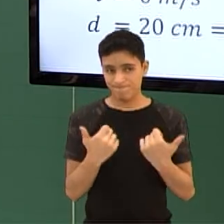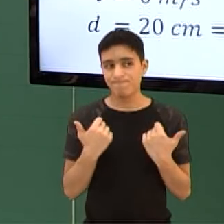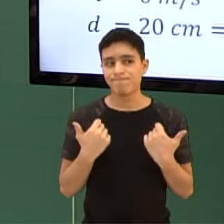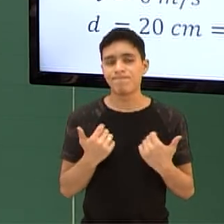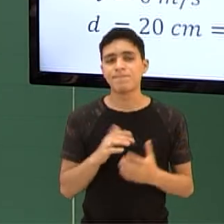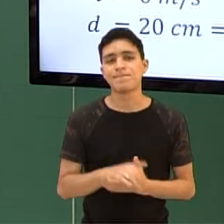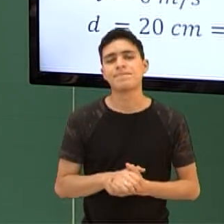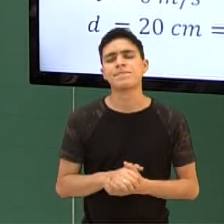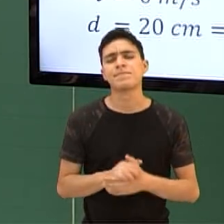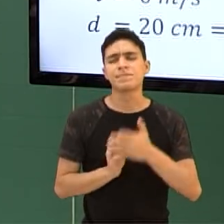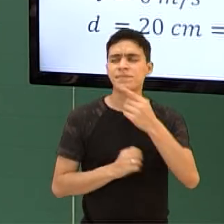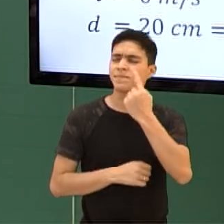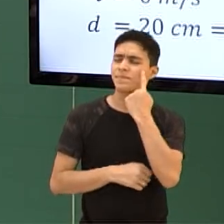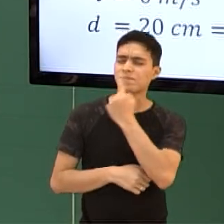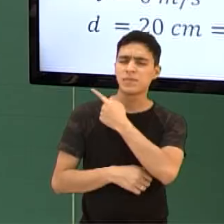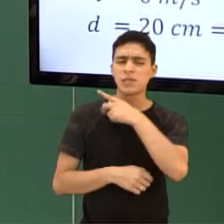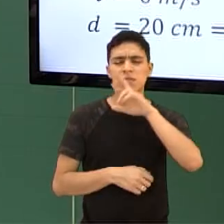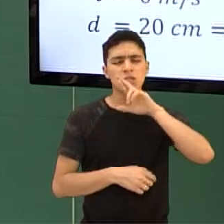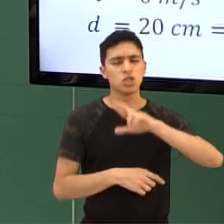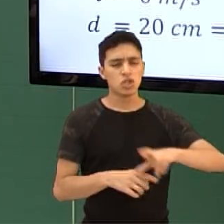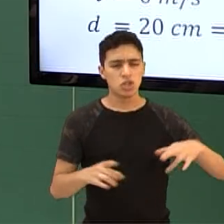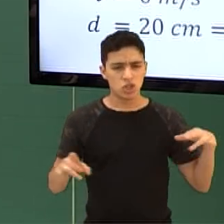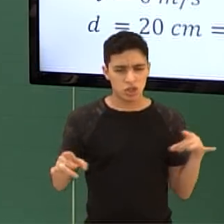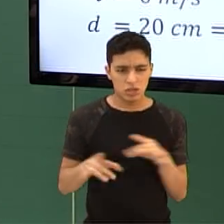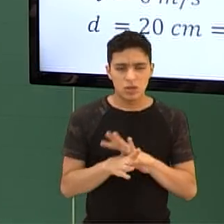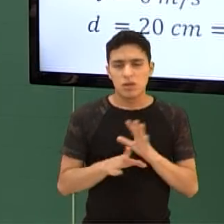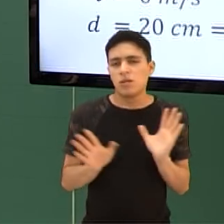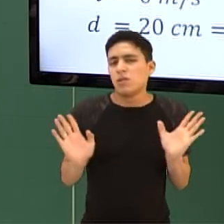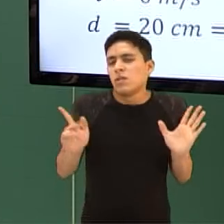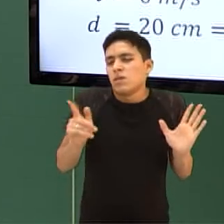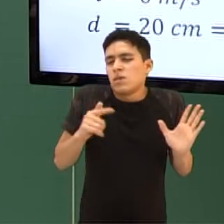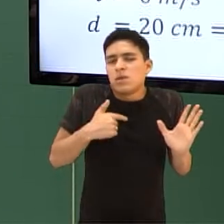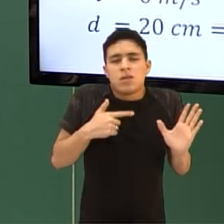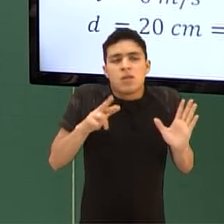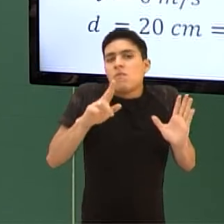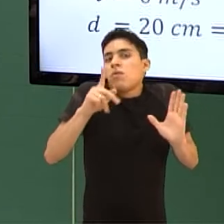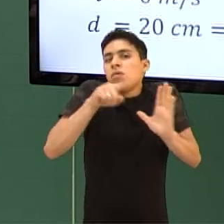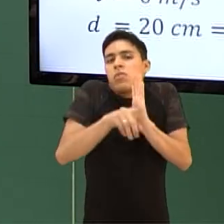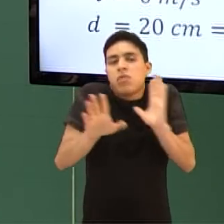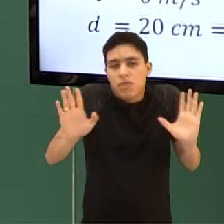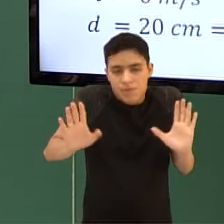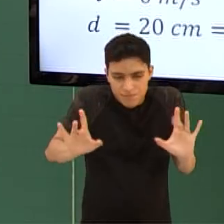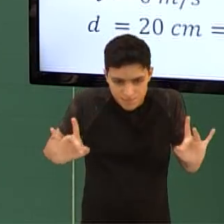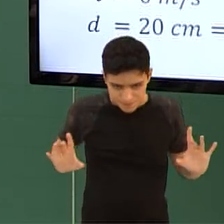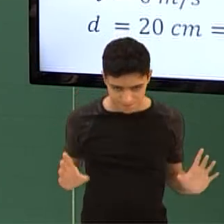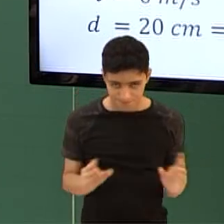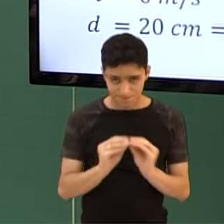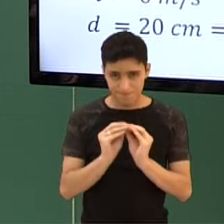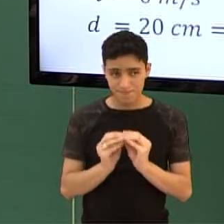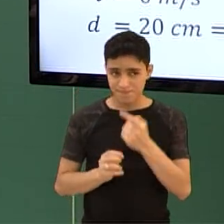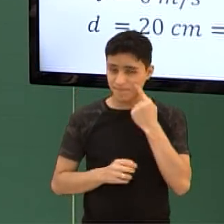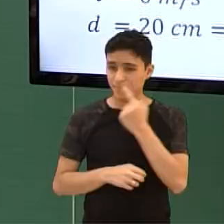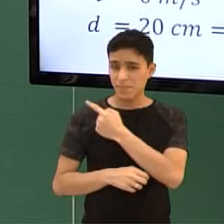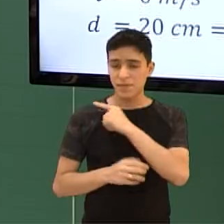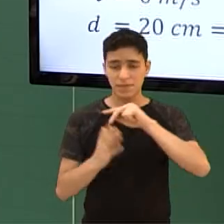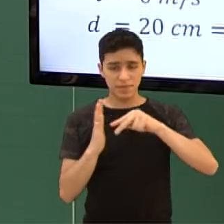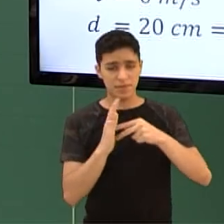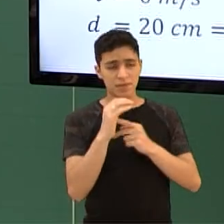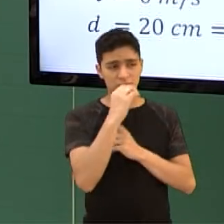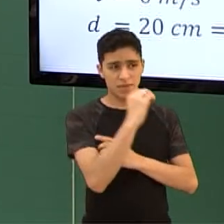Gente, resolvendo isso aqui, ó, eu não vou ficar abrindo muito, né? Mas veja que isso aqui, para nós, vai ser tudo